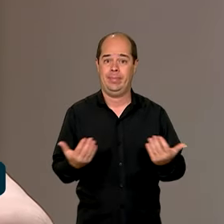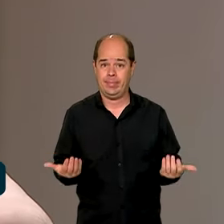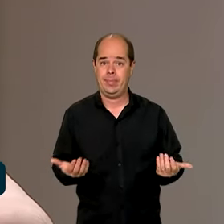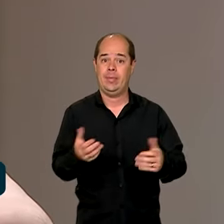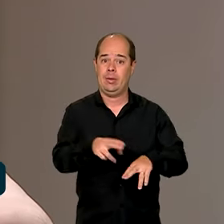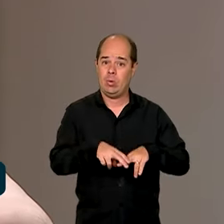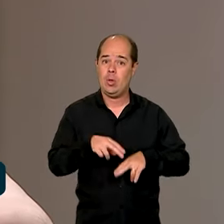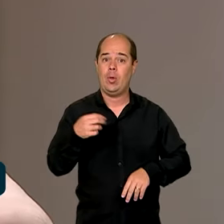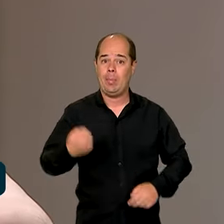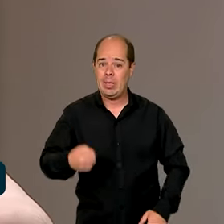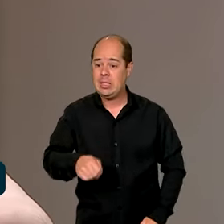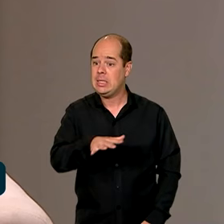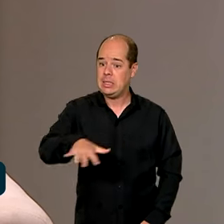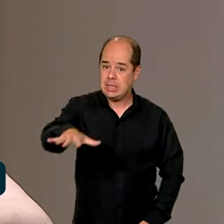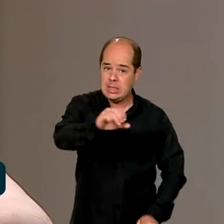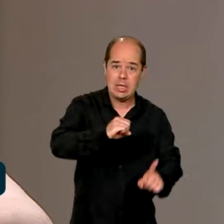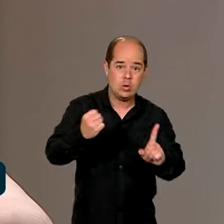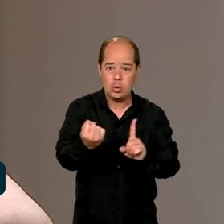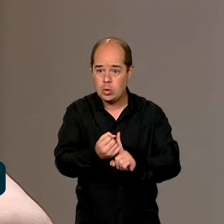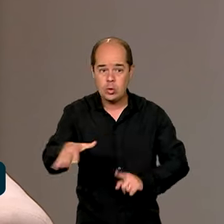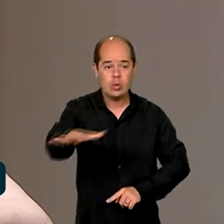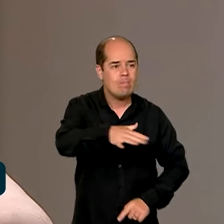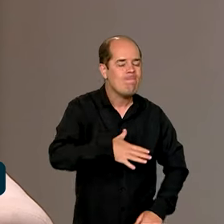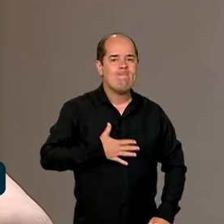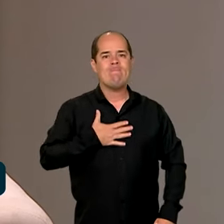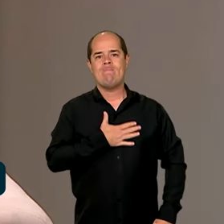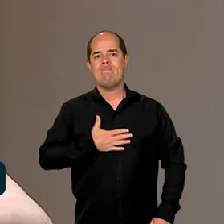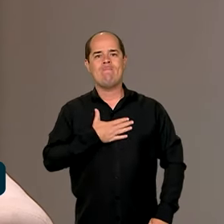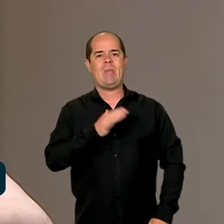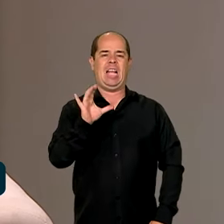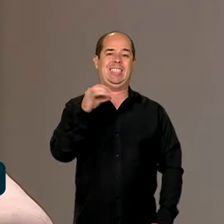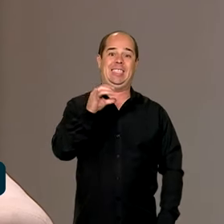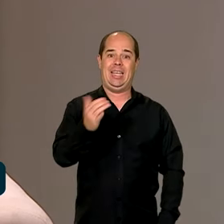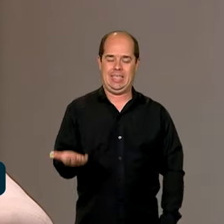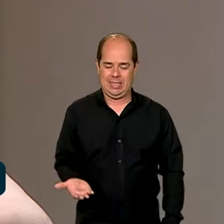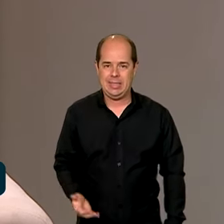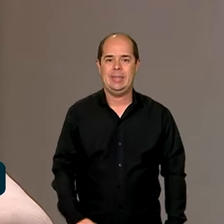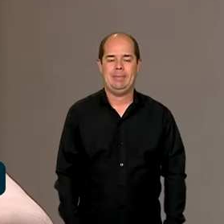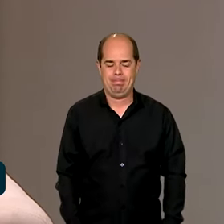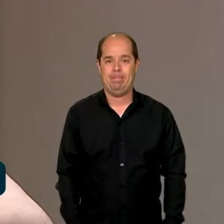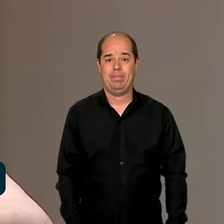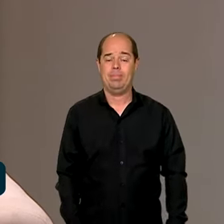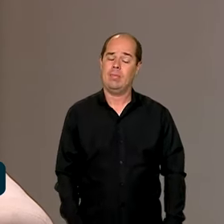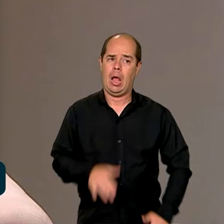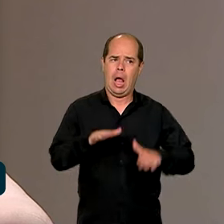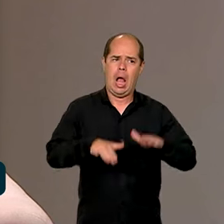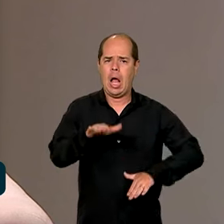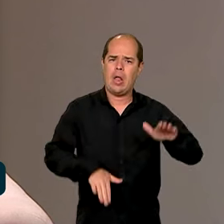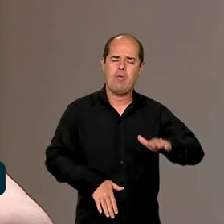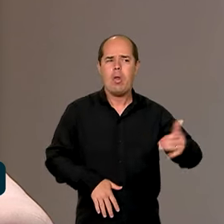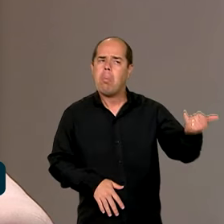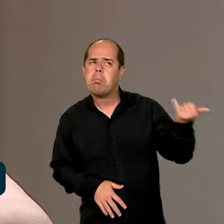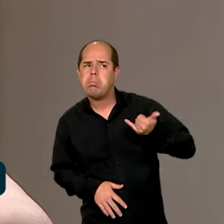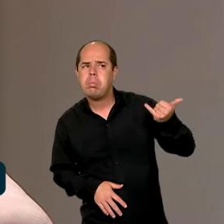sociedade aprecie a ciência. Nós sabemos, eu acho que muitas vezes já escutamos uma pessoa na rua dizer que